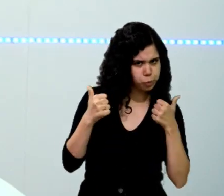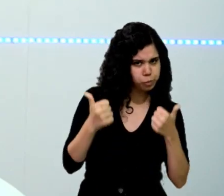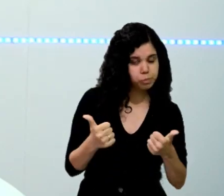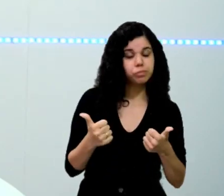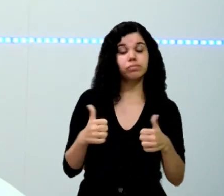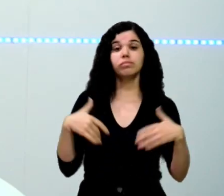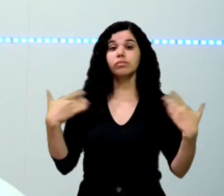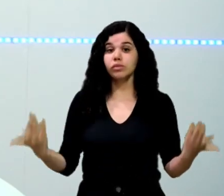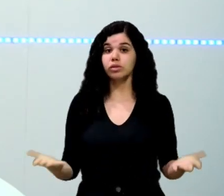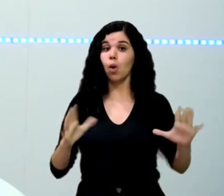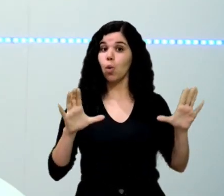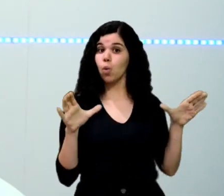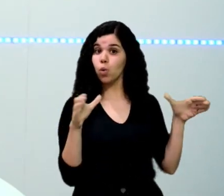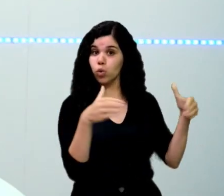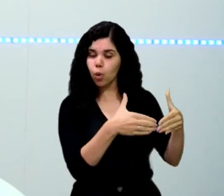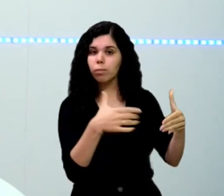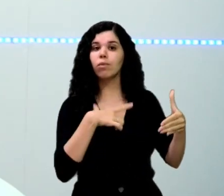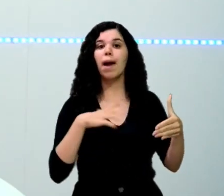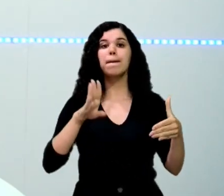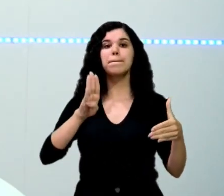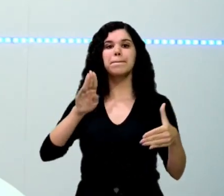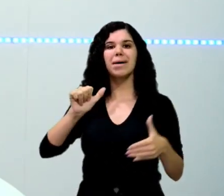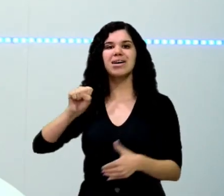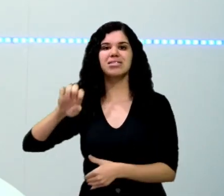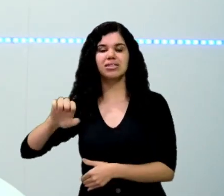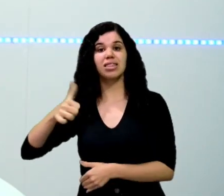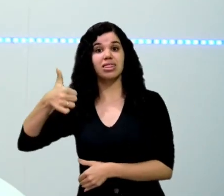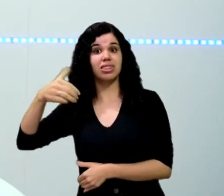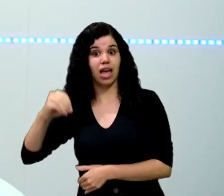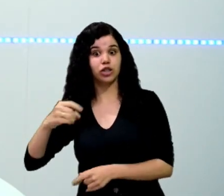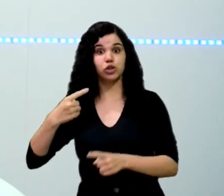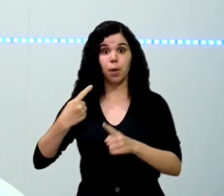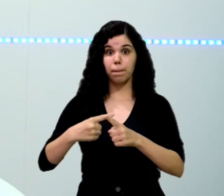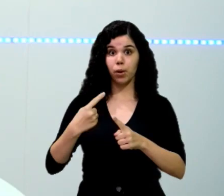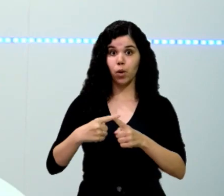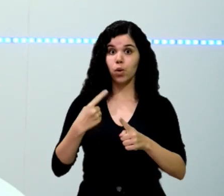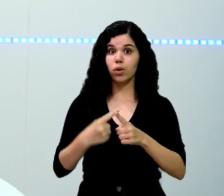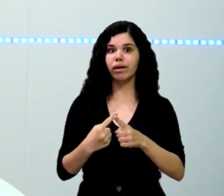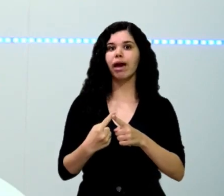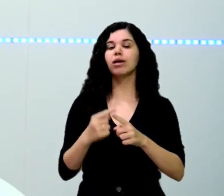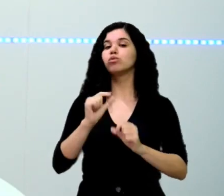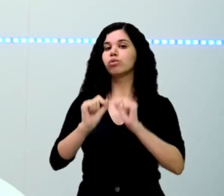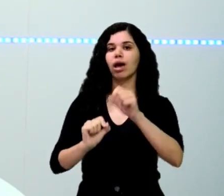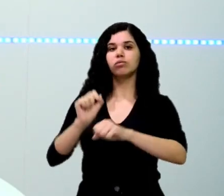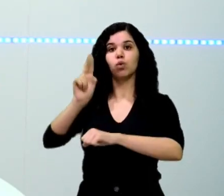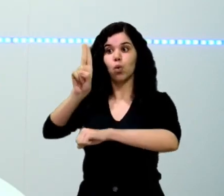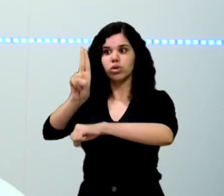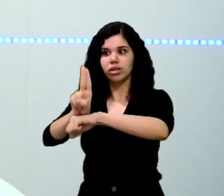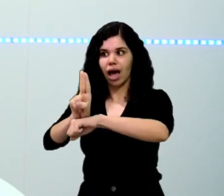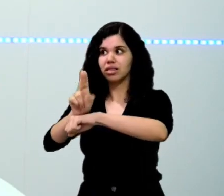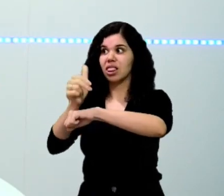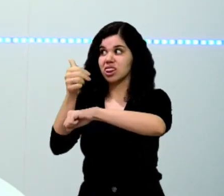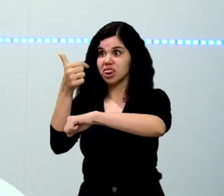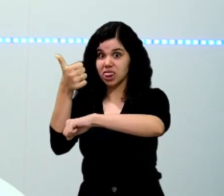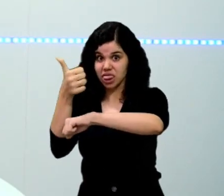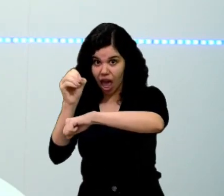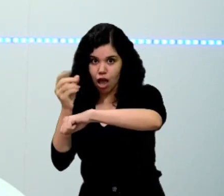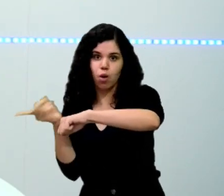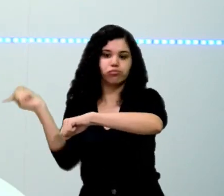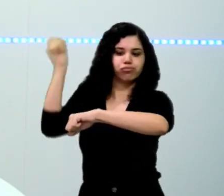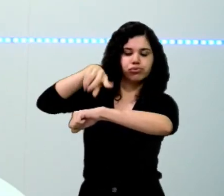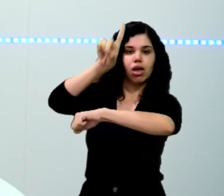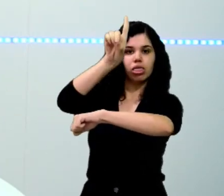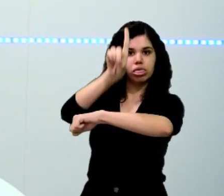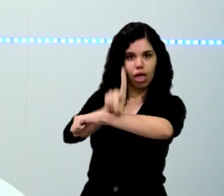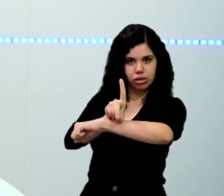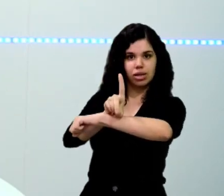nosso sistema, ele é de base 10, né? Porque a cada 10 unidades trocamos por uma dezena, a cada